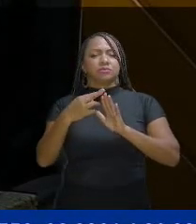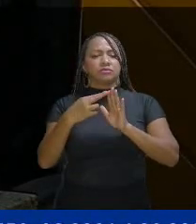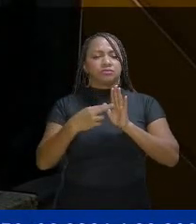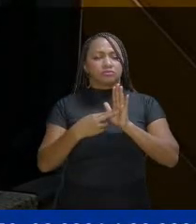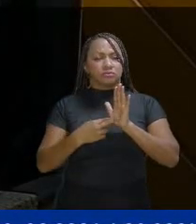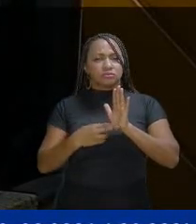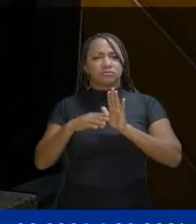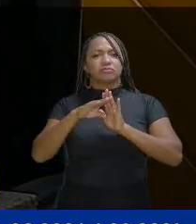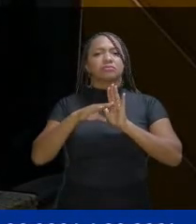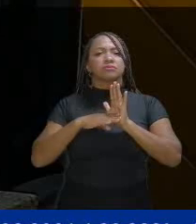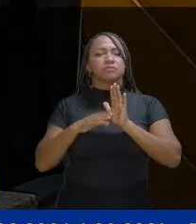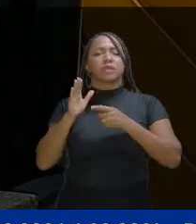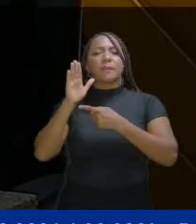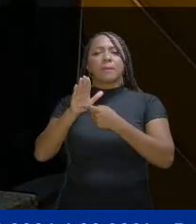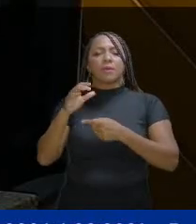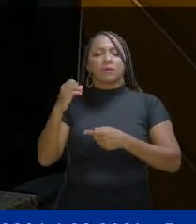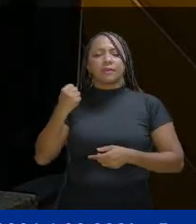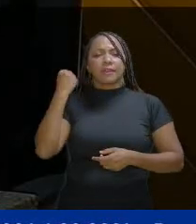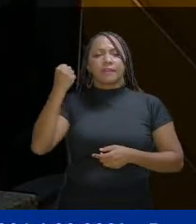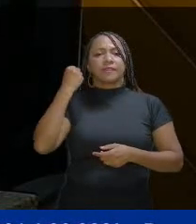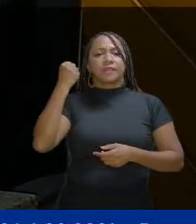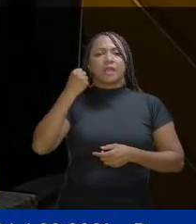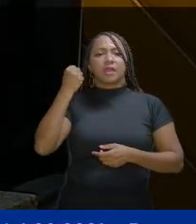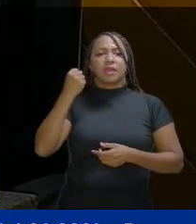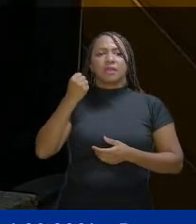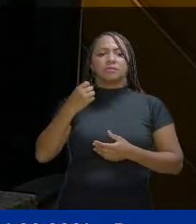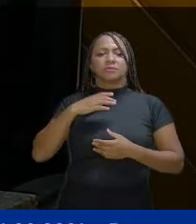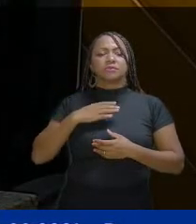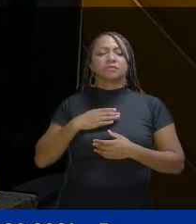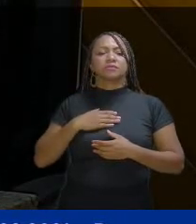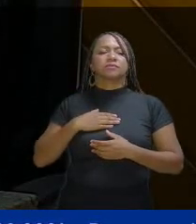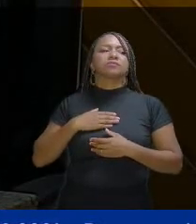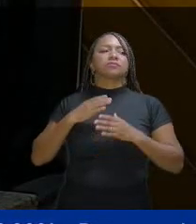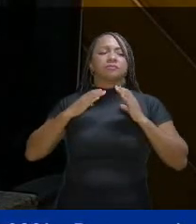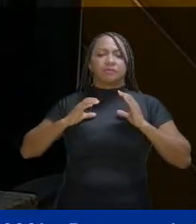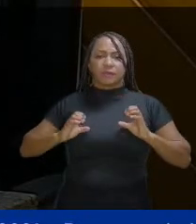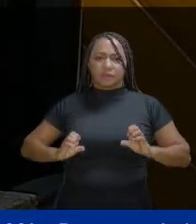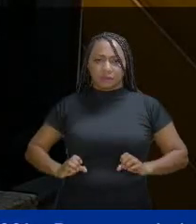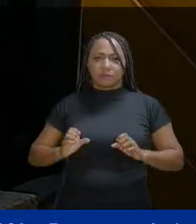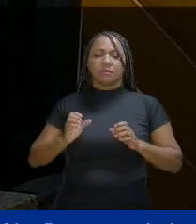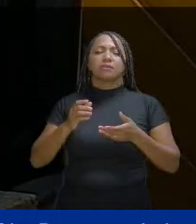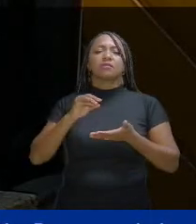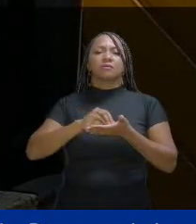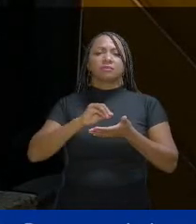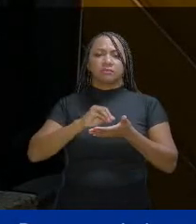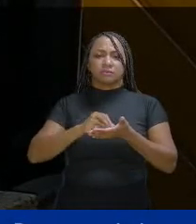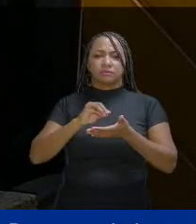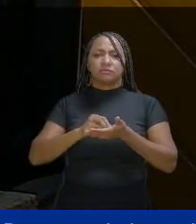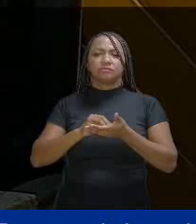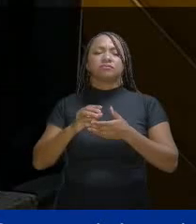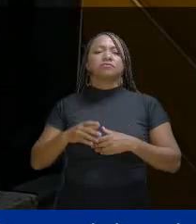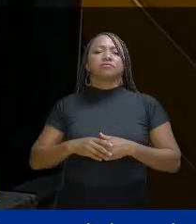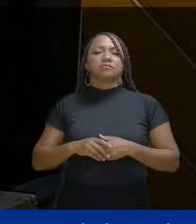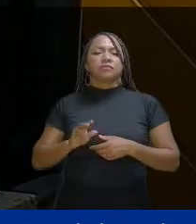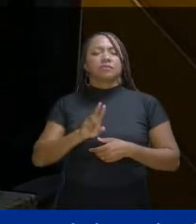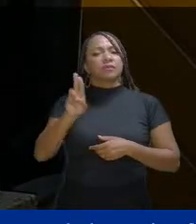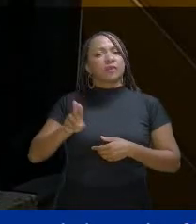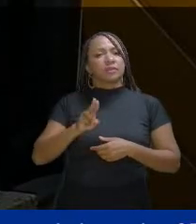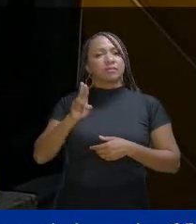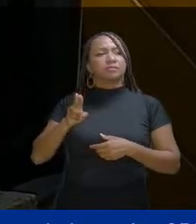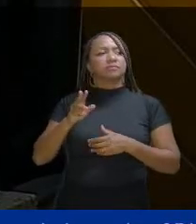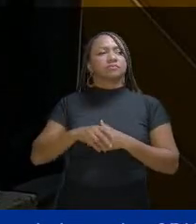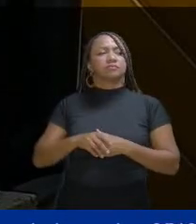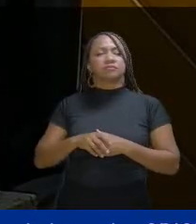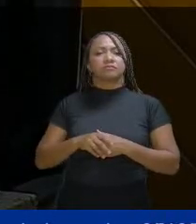autos evidenciam a gravidade da conduta, tanto pelo número de plataformas utilizadas, quanto pela utilização dos